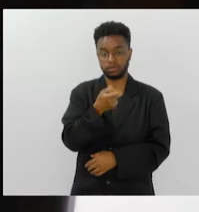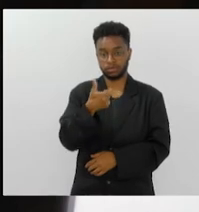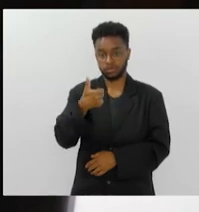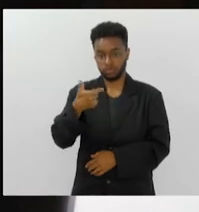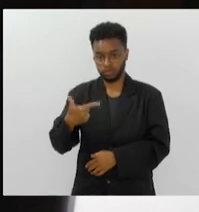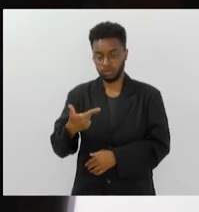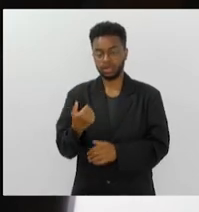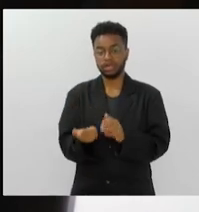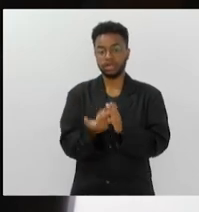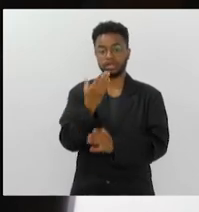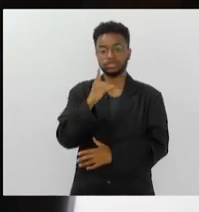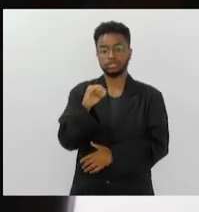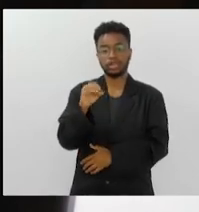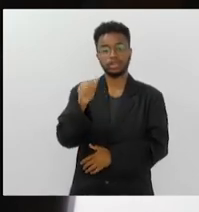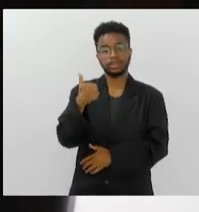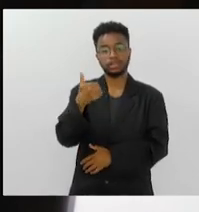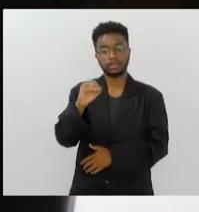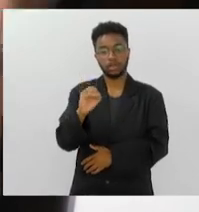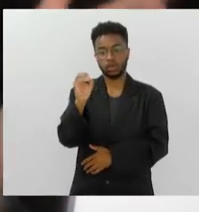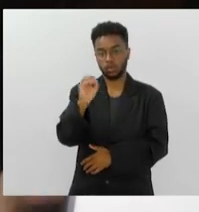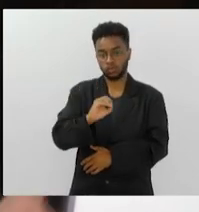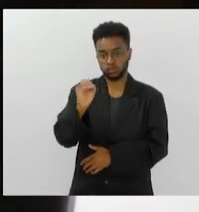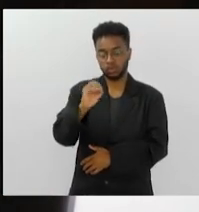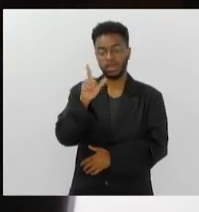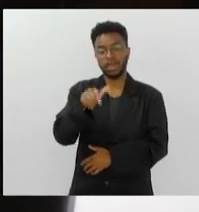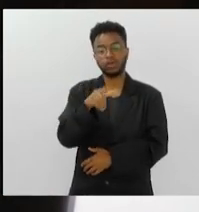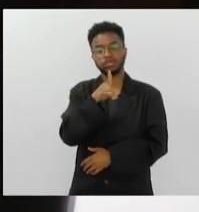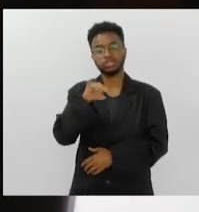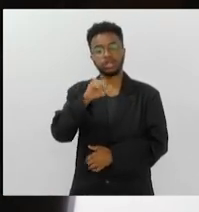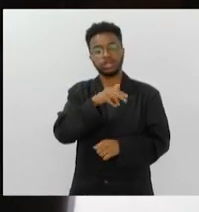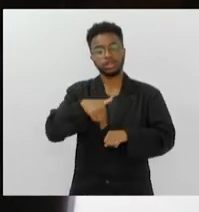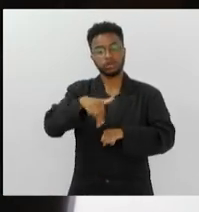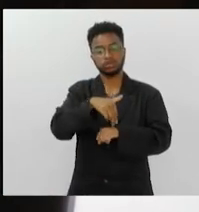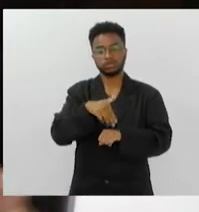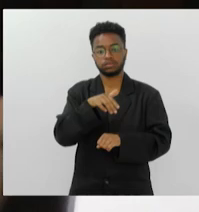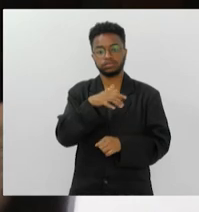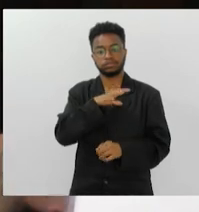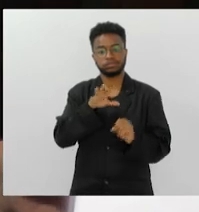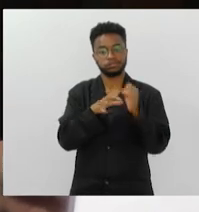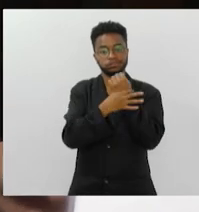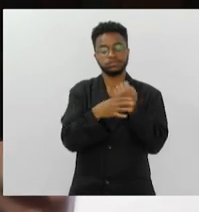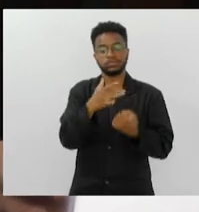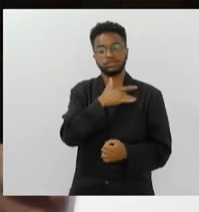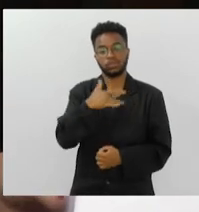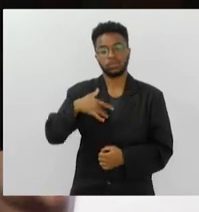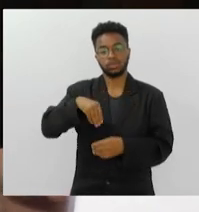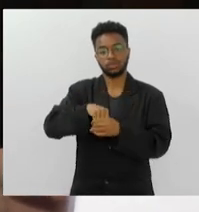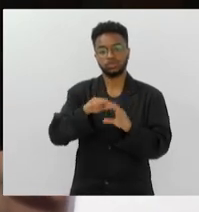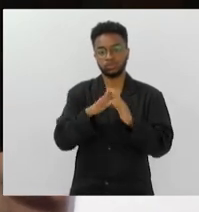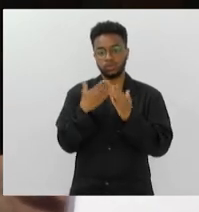que instituiu o dia 10 de outubro como Dia Nacional de Segurança e Saúde nas Escolas, ele criou também